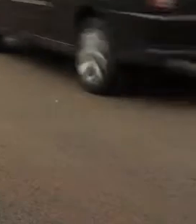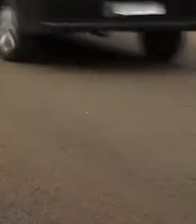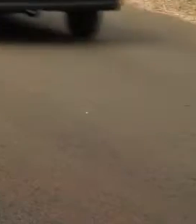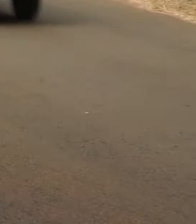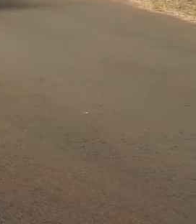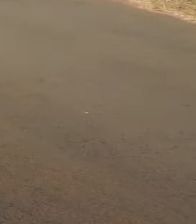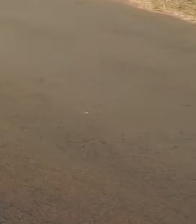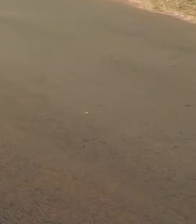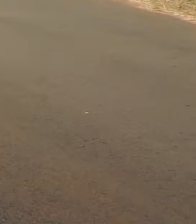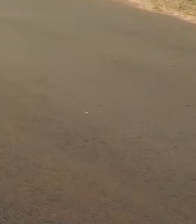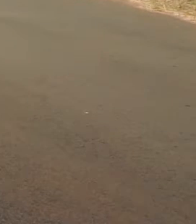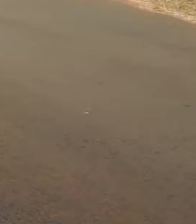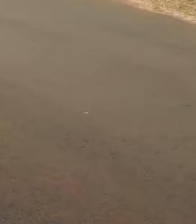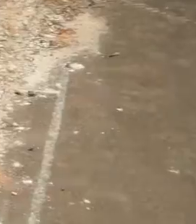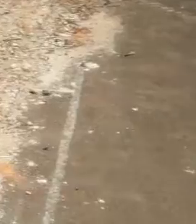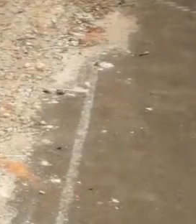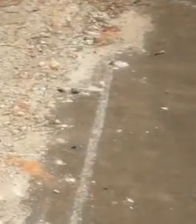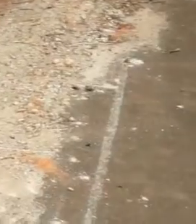e